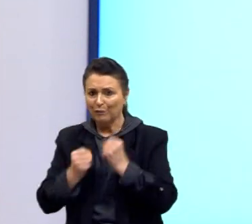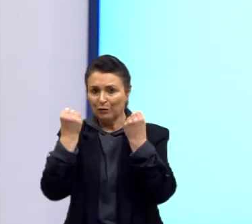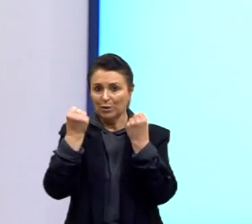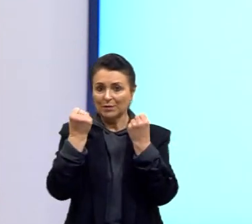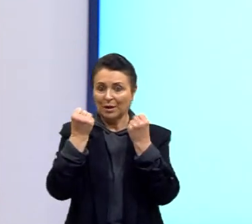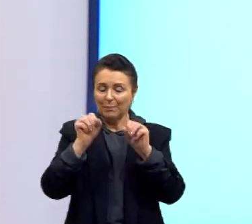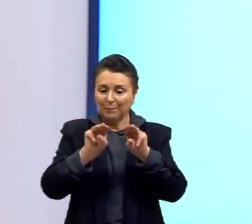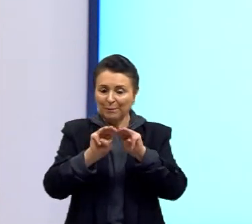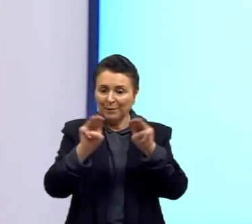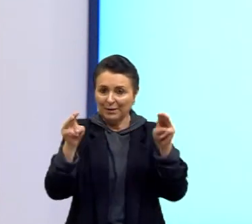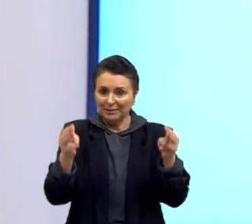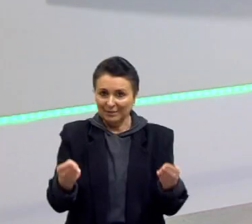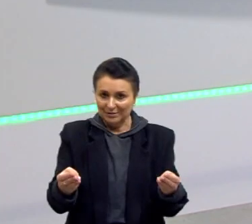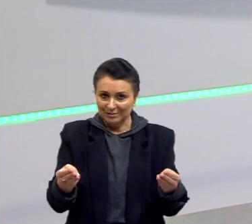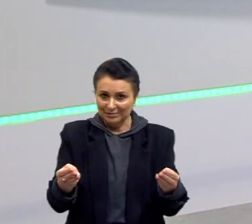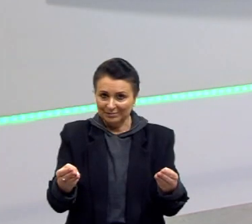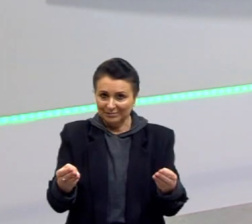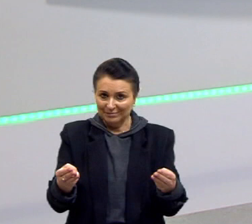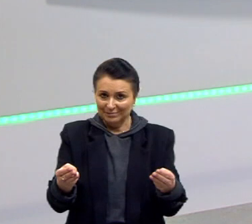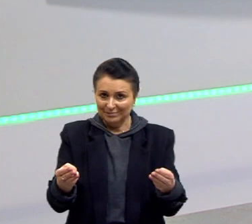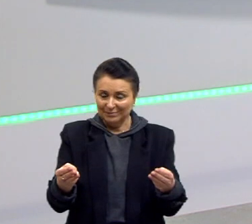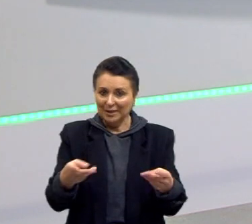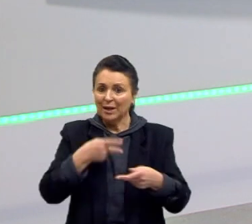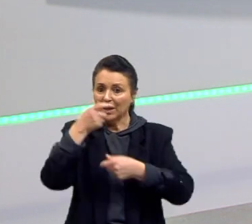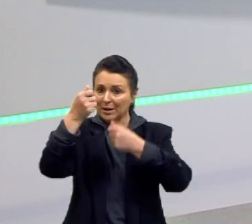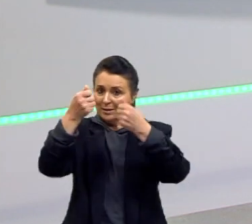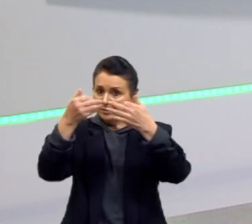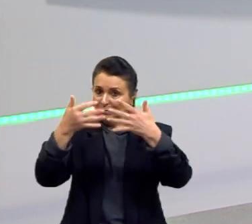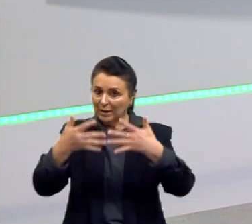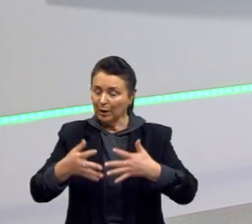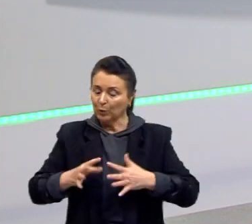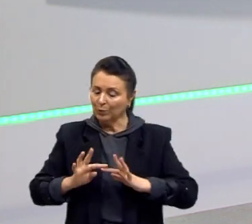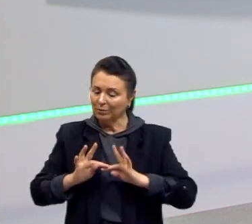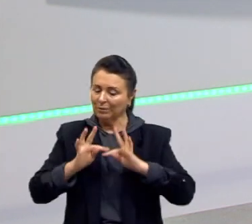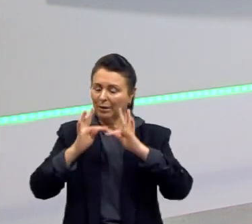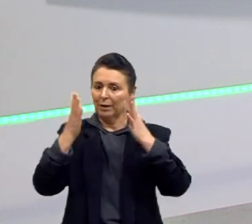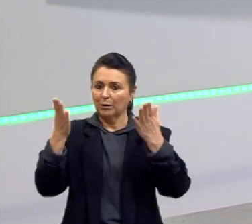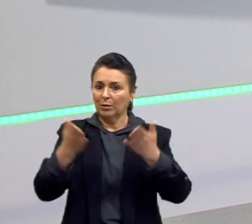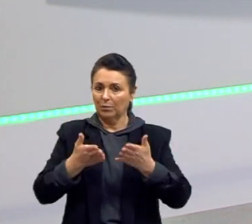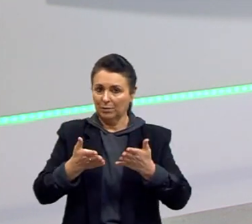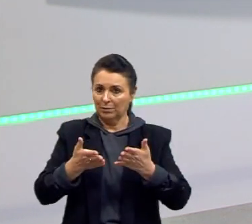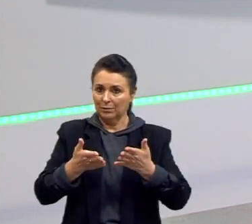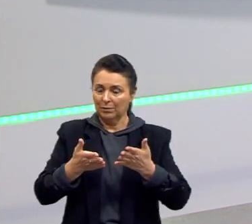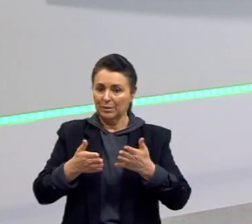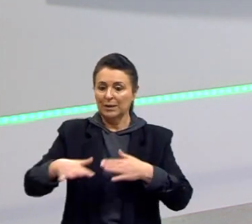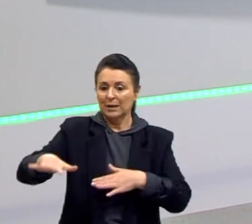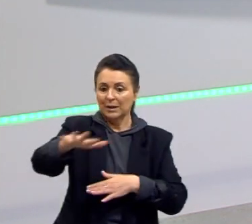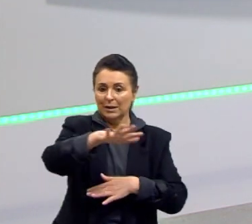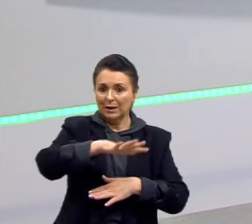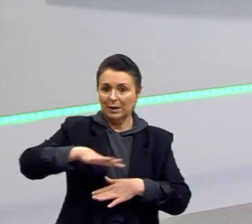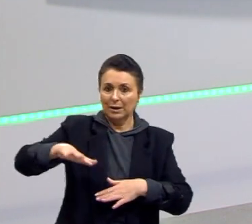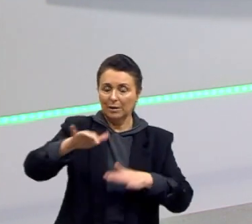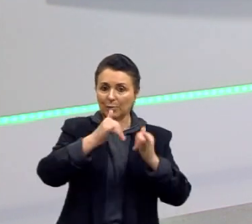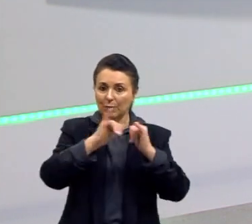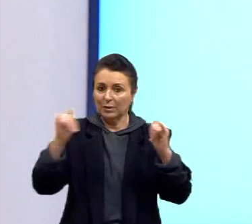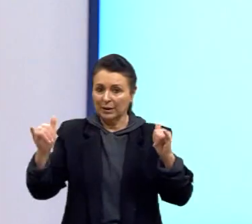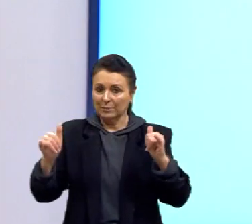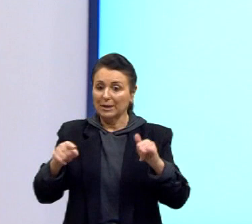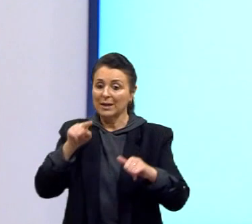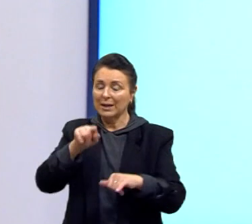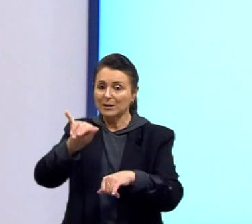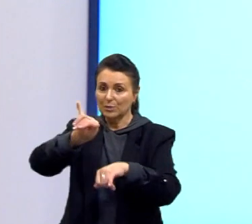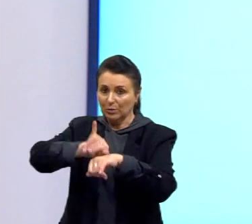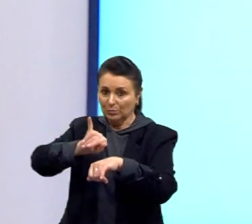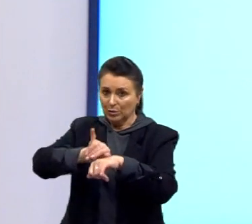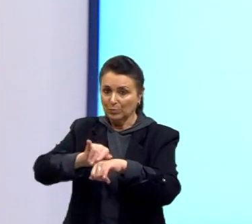origem magnética falando em termos mais técnicos né a gente falou bastante sobre isso em campo elétrico né esse corpo então de